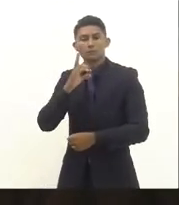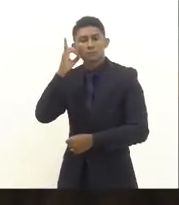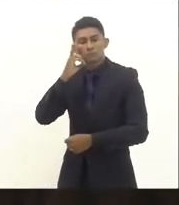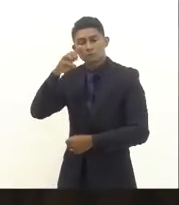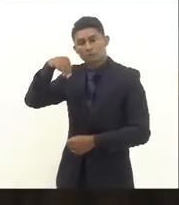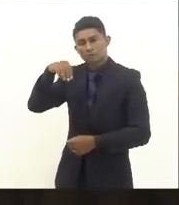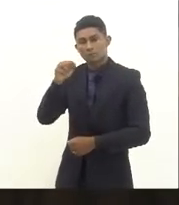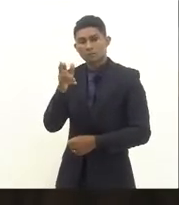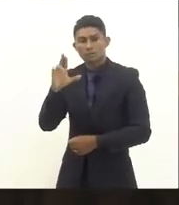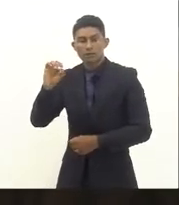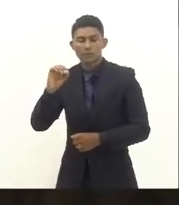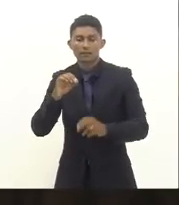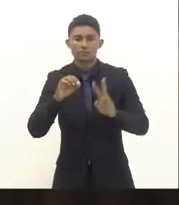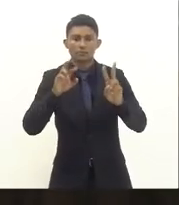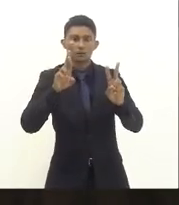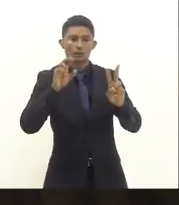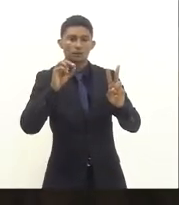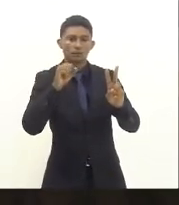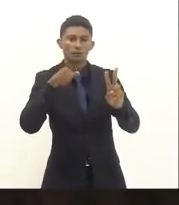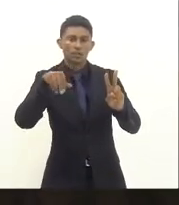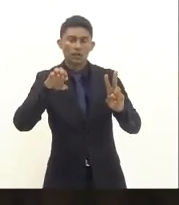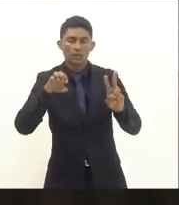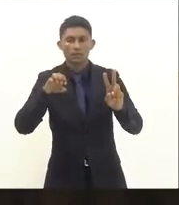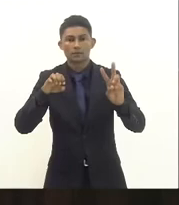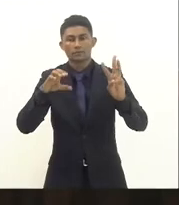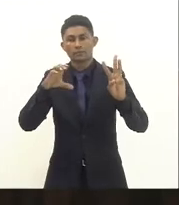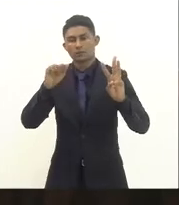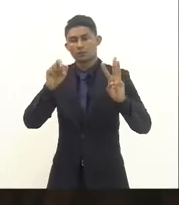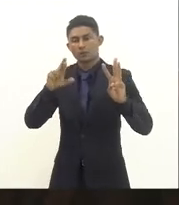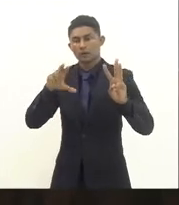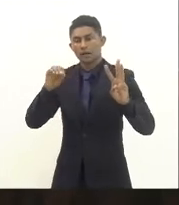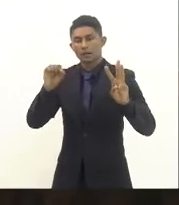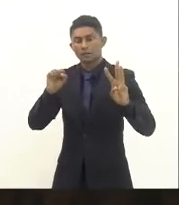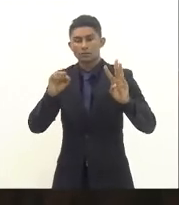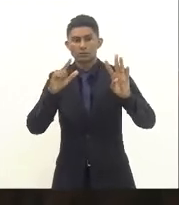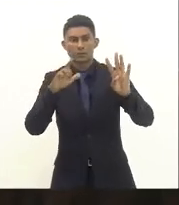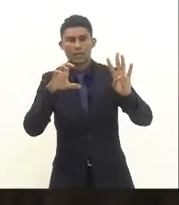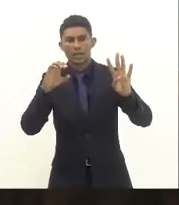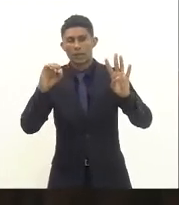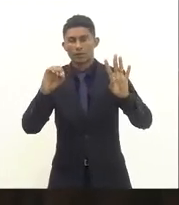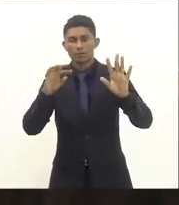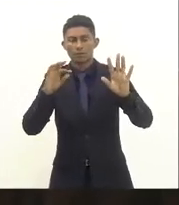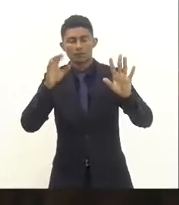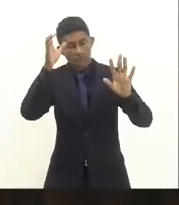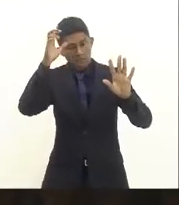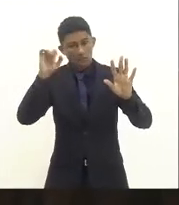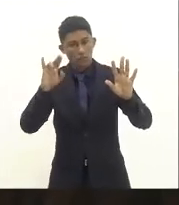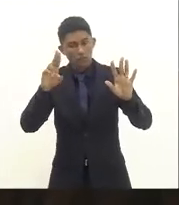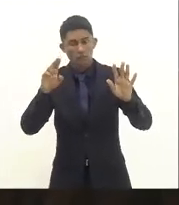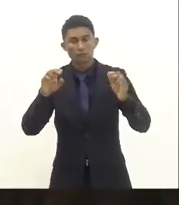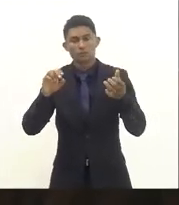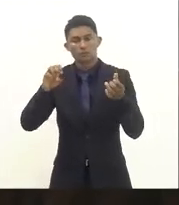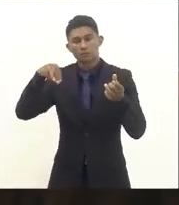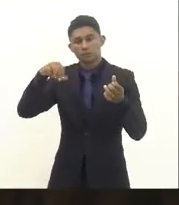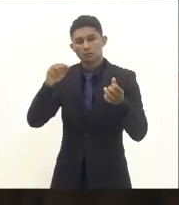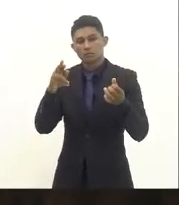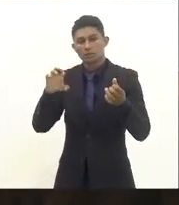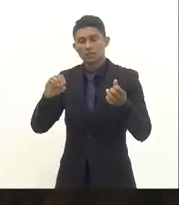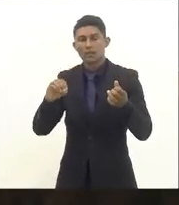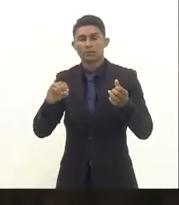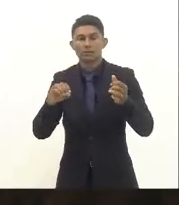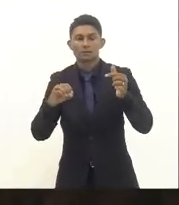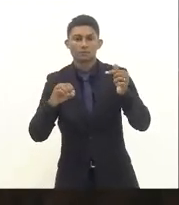Félix André Ceciliano Samuel Malafaia Márcio Gualberto Carlos Macedo Léo Vieira tia Ju Marcelo cabeleireiro Dionísio Lins